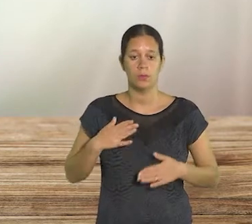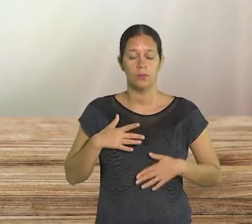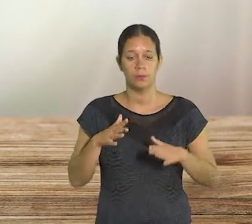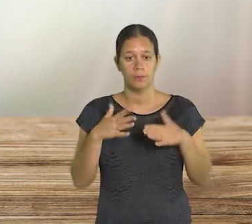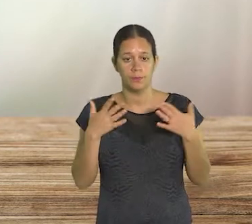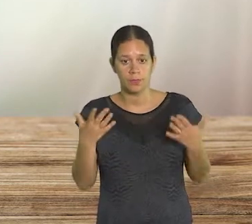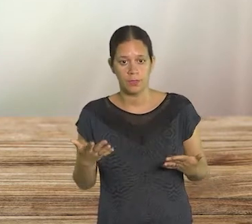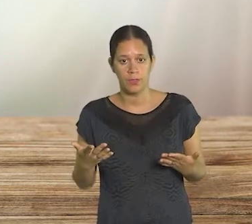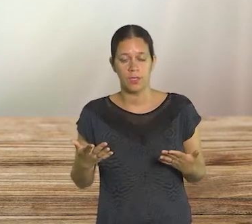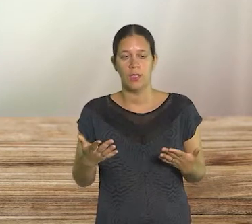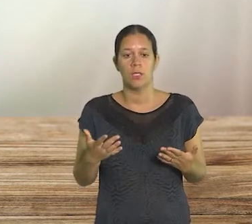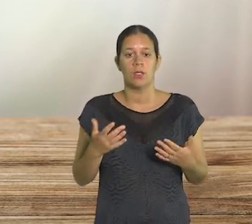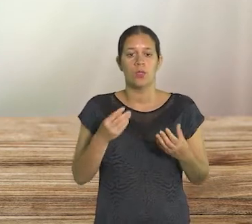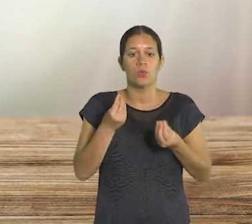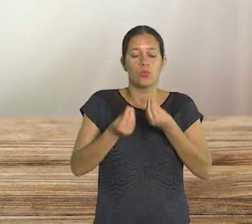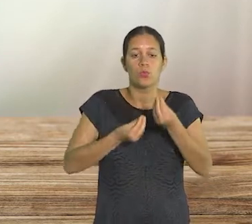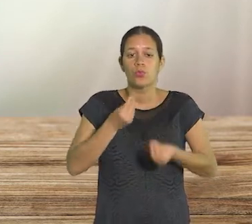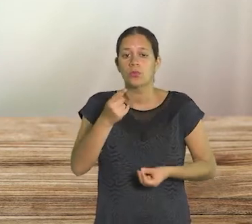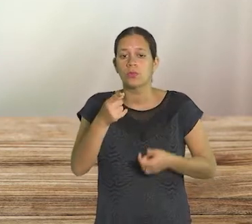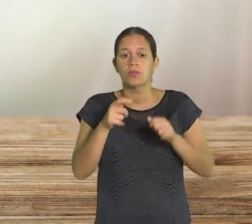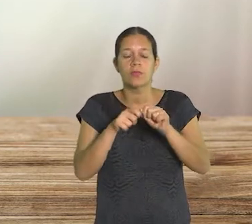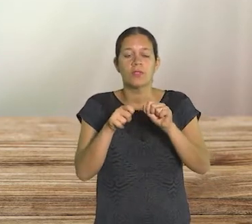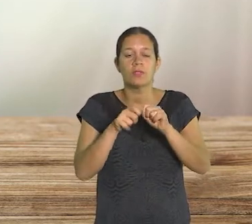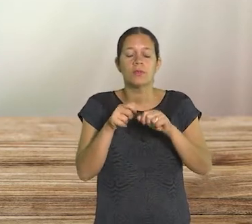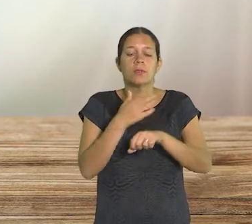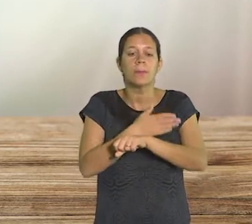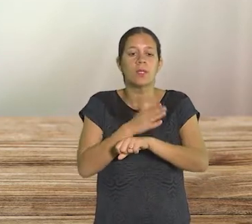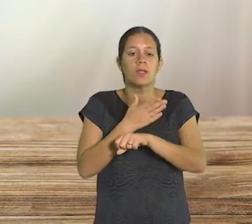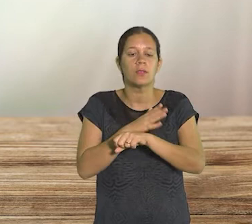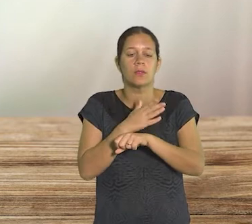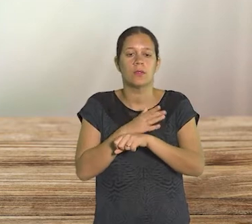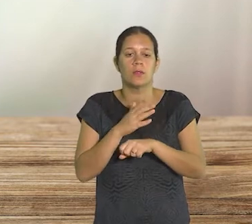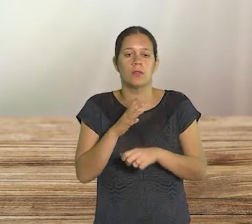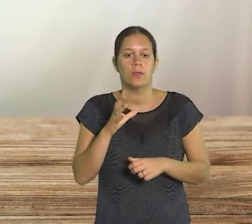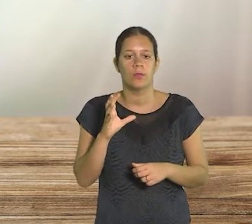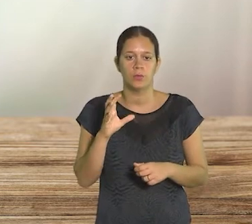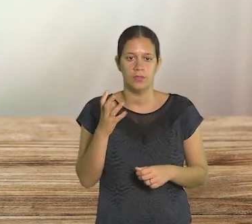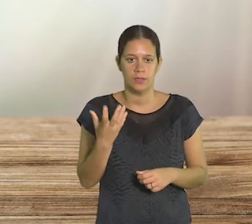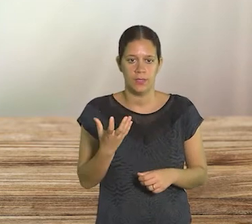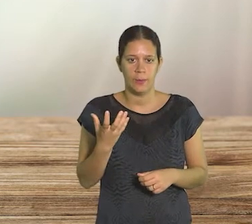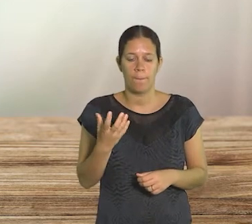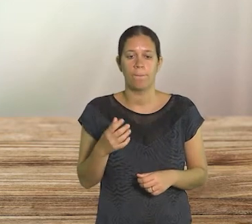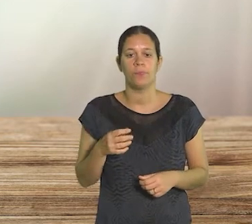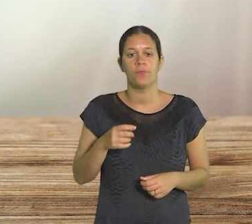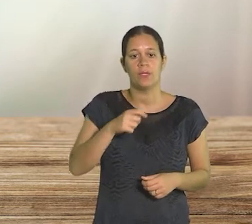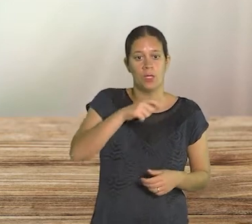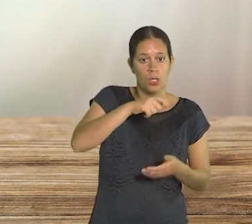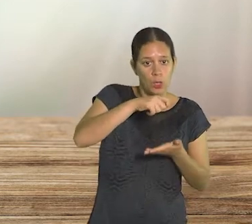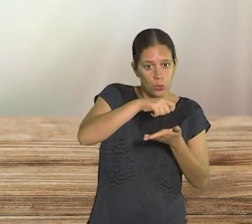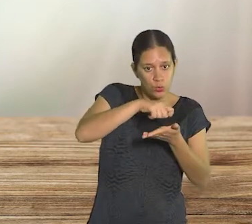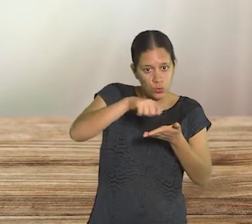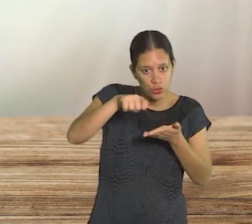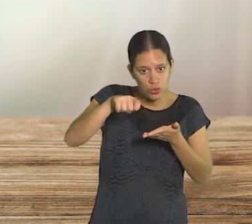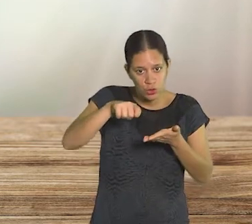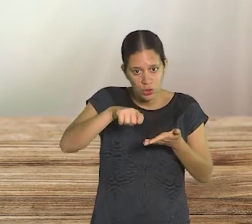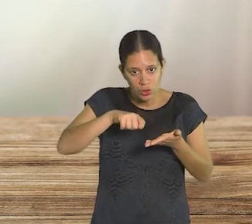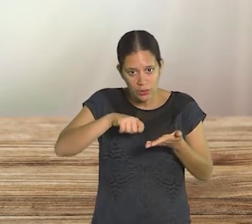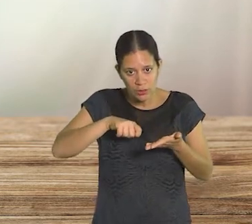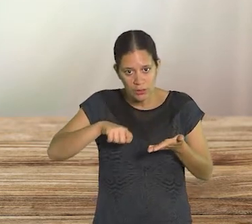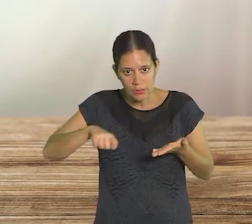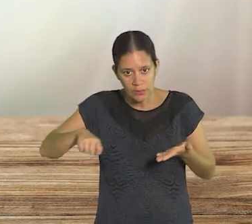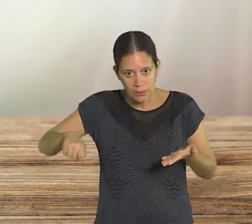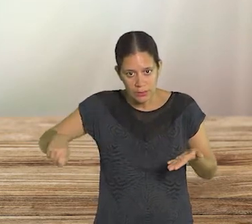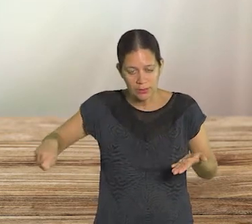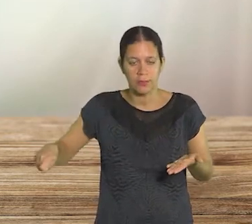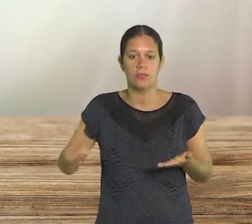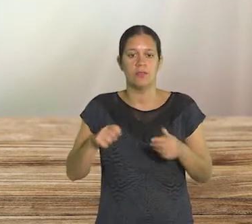corpo. Então, o que é que vocês podem fazer para essa prática acontecer? Vocês podem pegar um giz, riscar uma